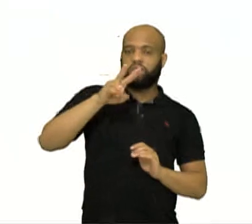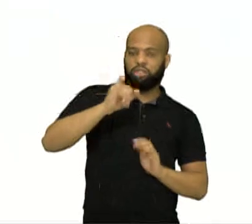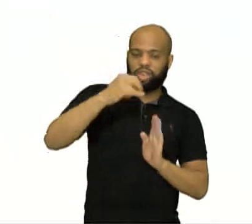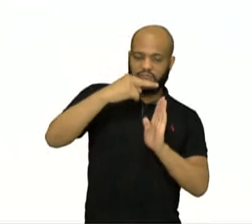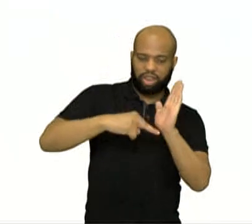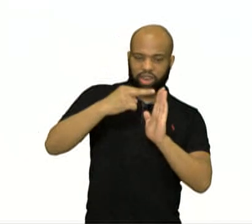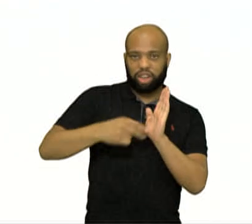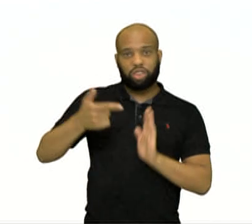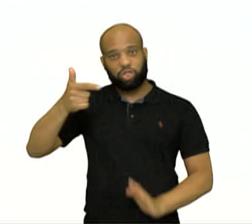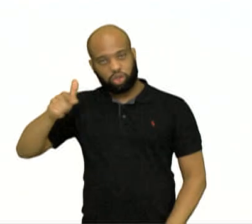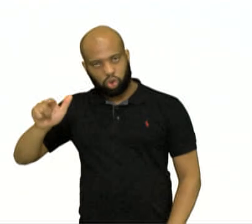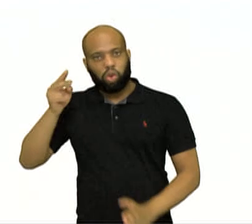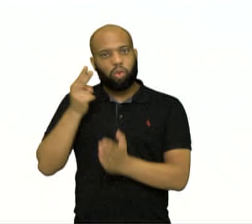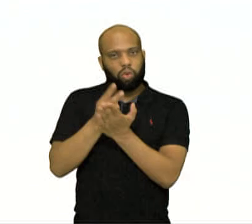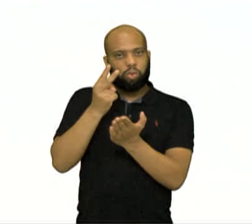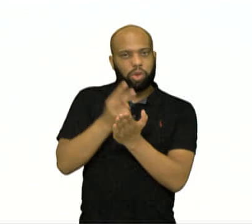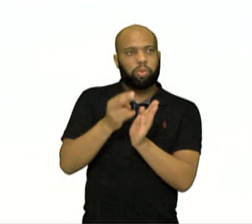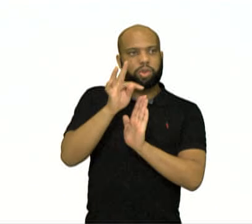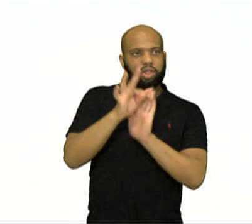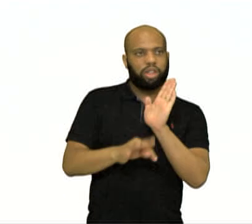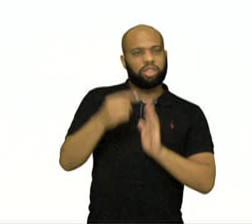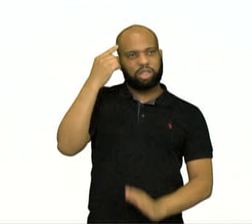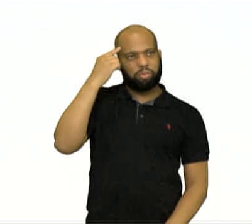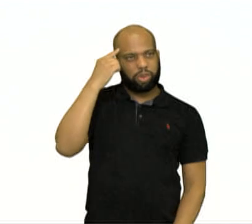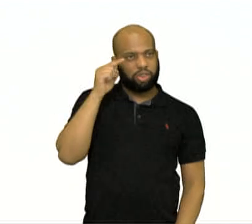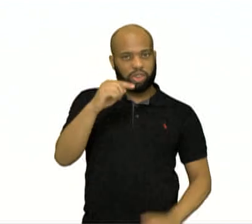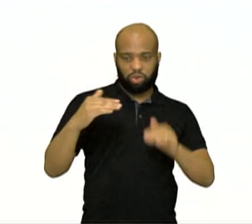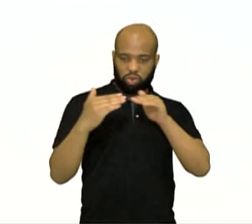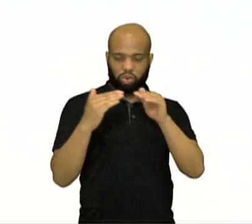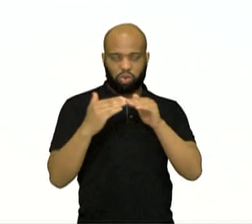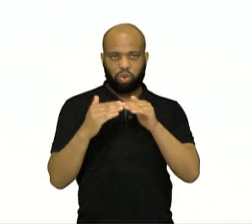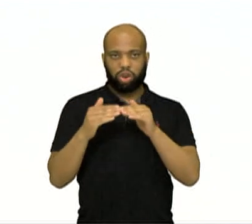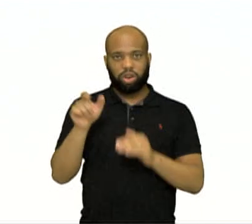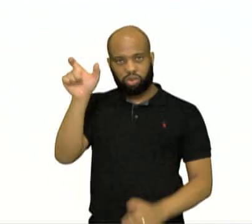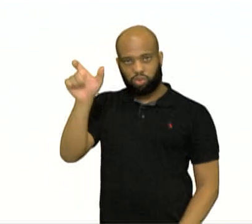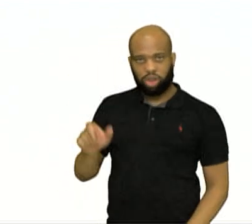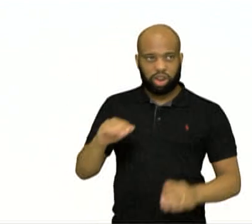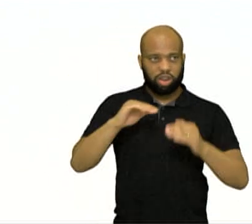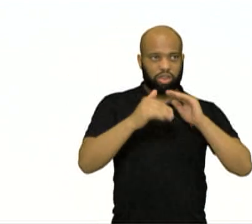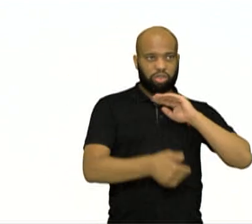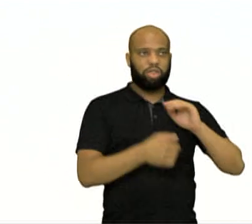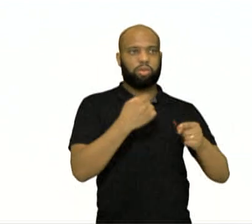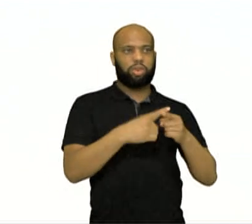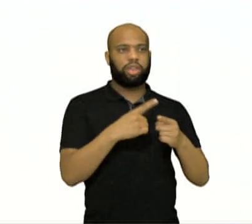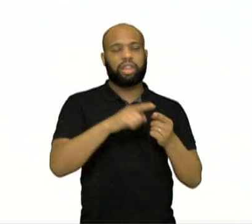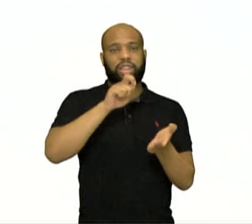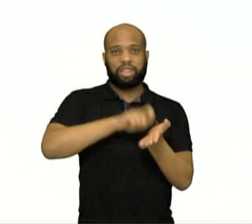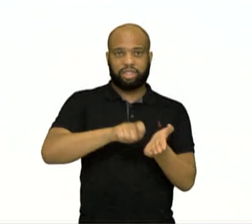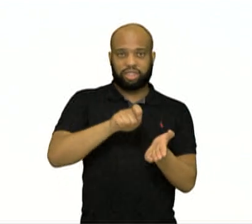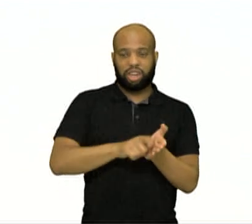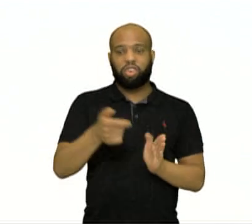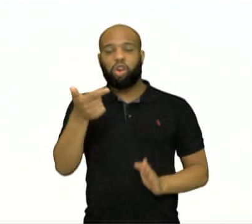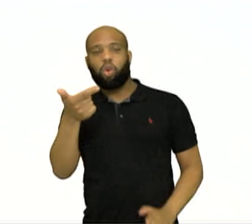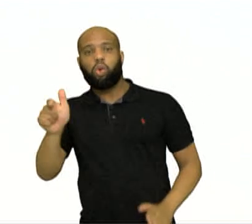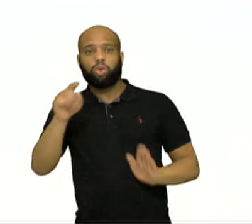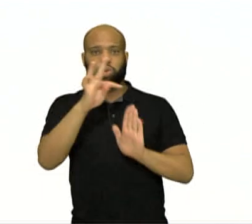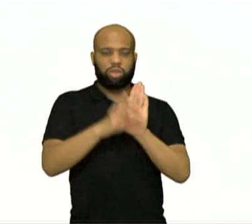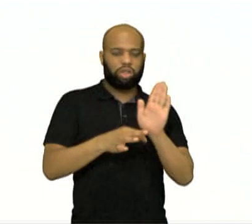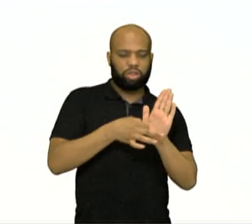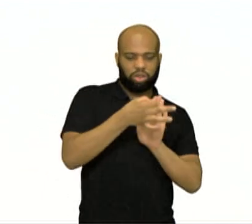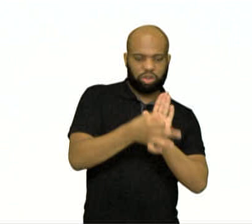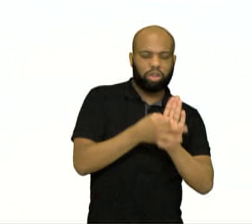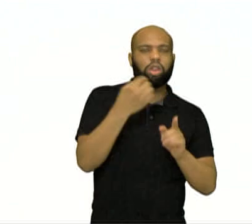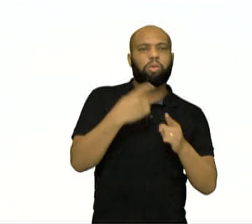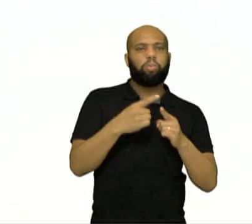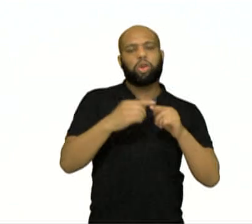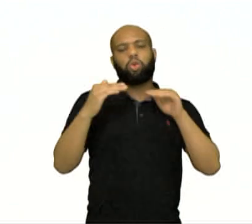artigo Fale Menos e Ouça Mais e pense, você concorda com a autora? Discorda? Por quê? Escreva outro artigo de opinião argumentando por